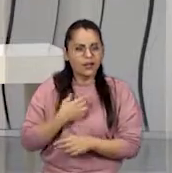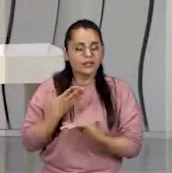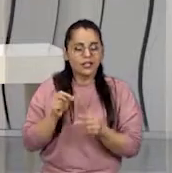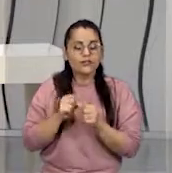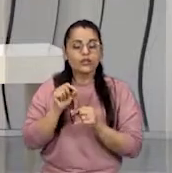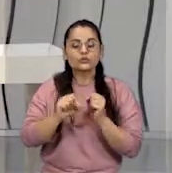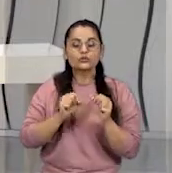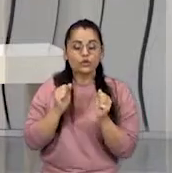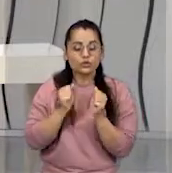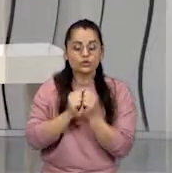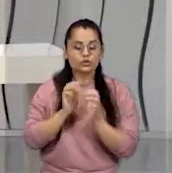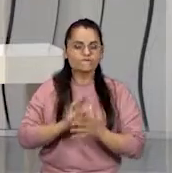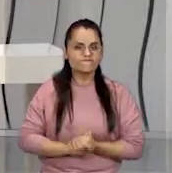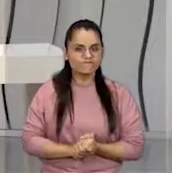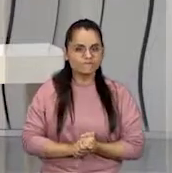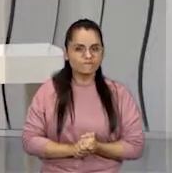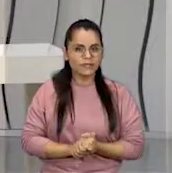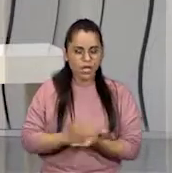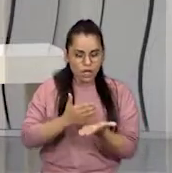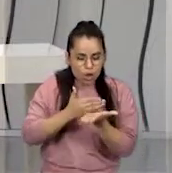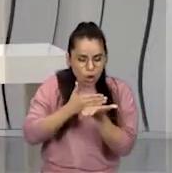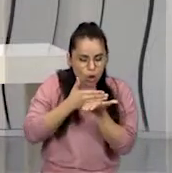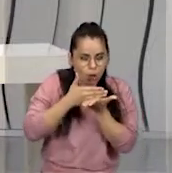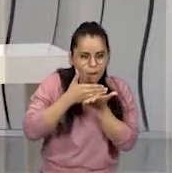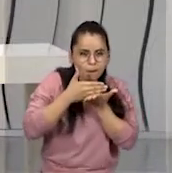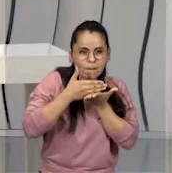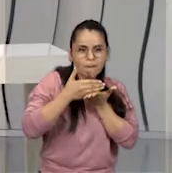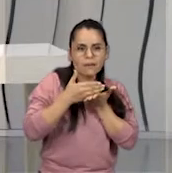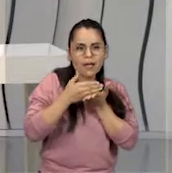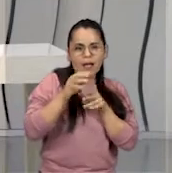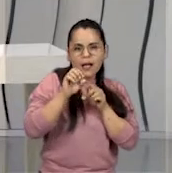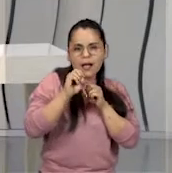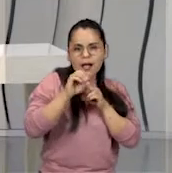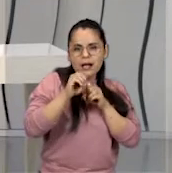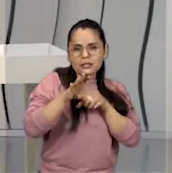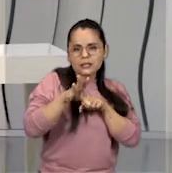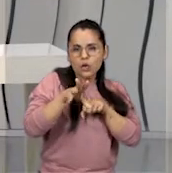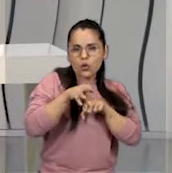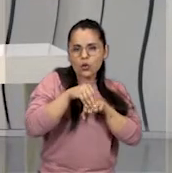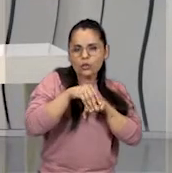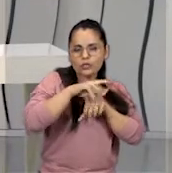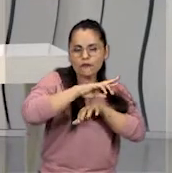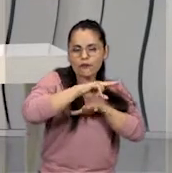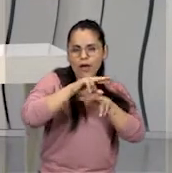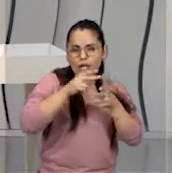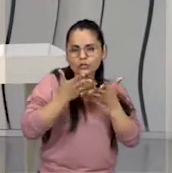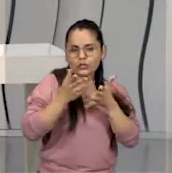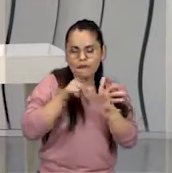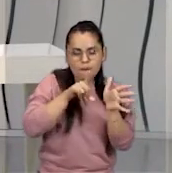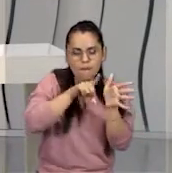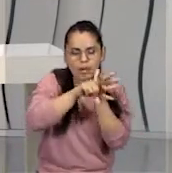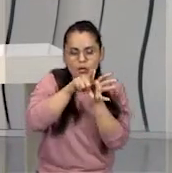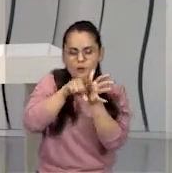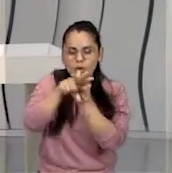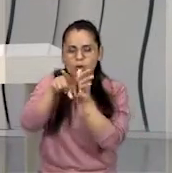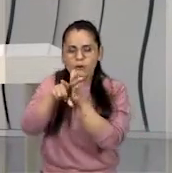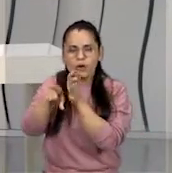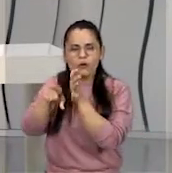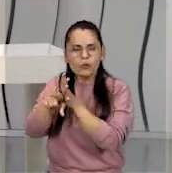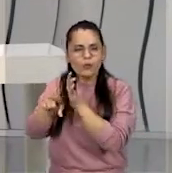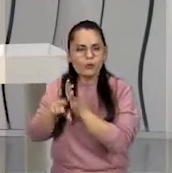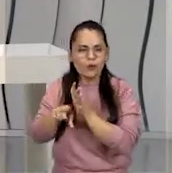a maêutica? Ele faz o parto do conhecimento com você, através de vários questionamentos, de várias